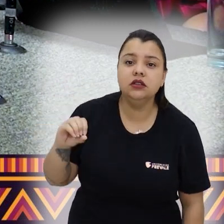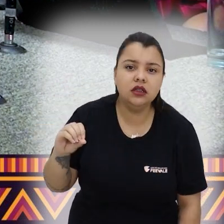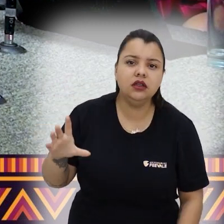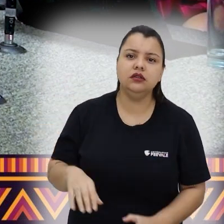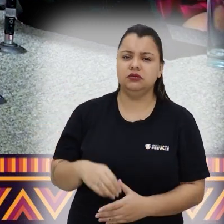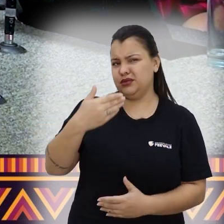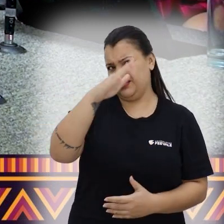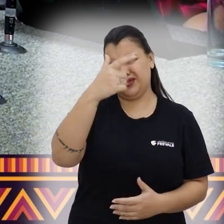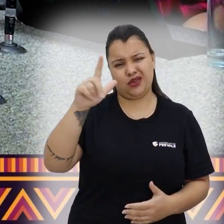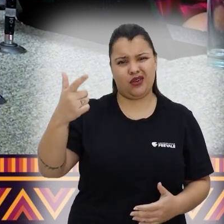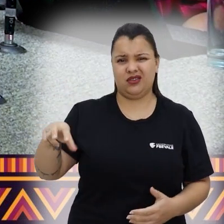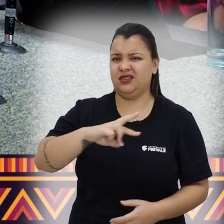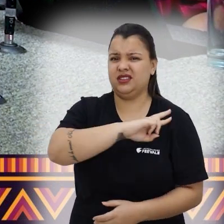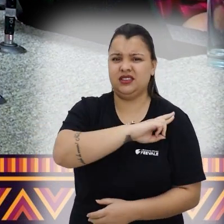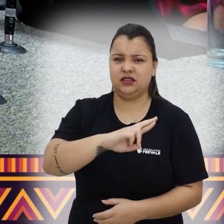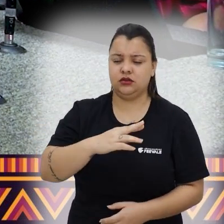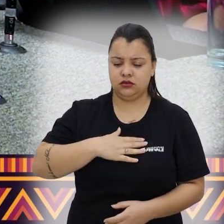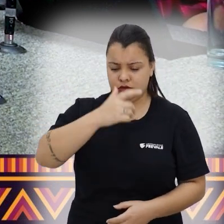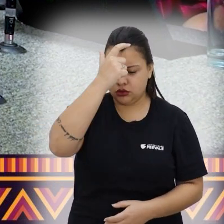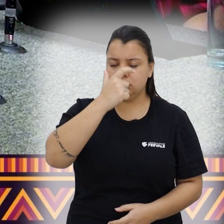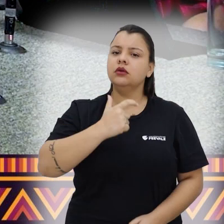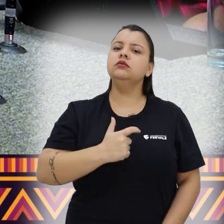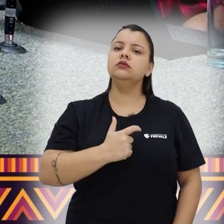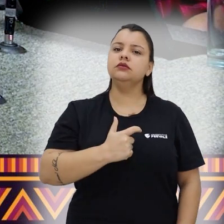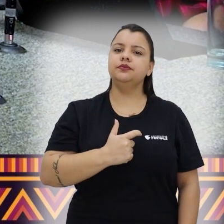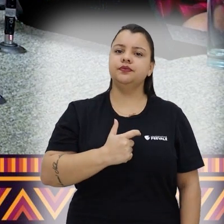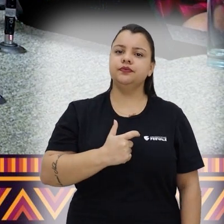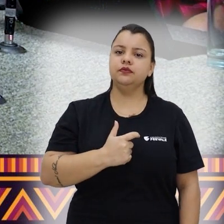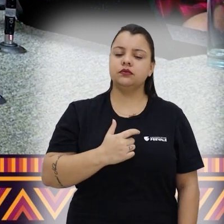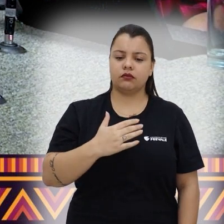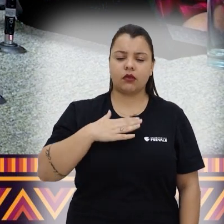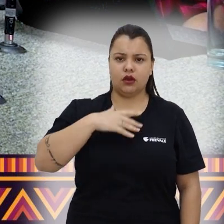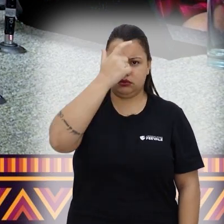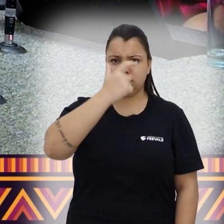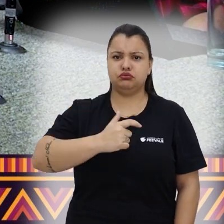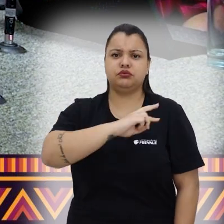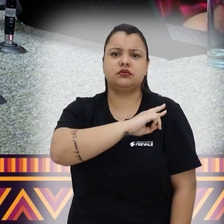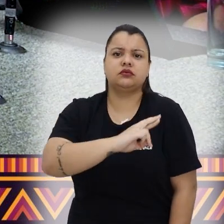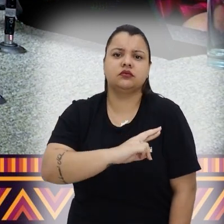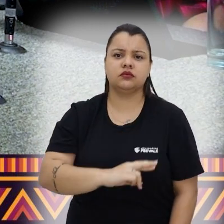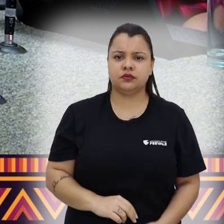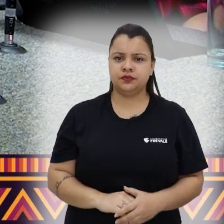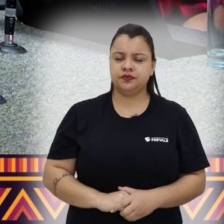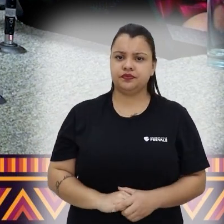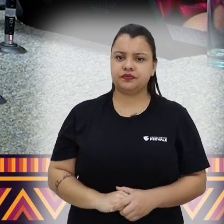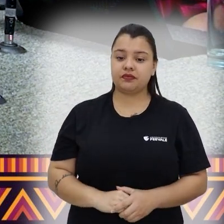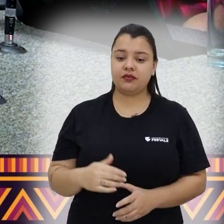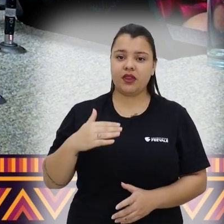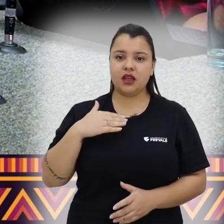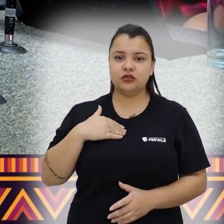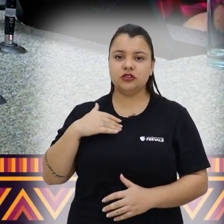judaísmo. Nós somos isso. Né? Nós somos isso. nós somos, da onde a